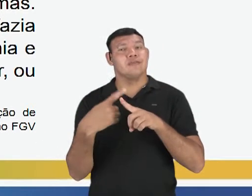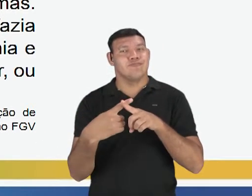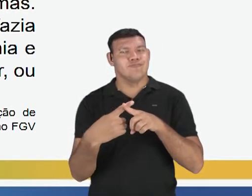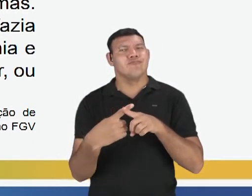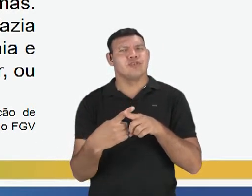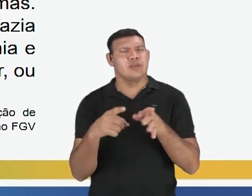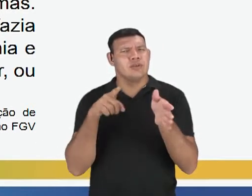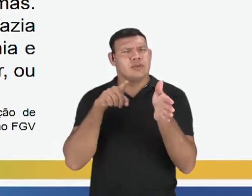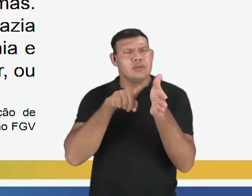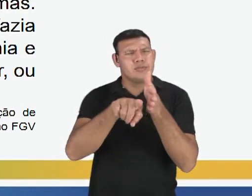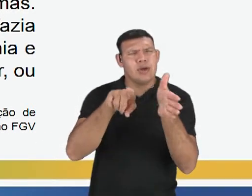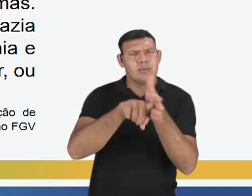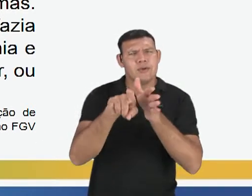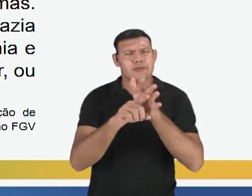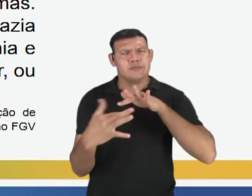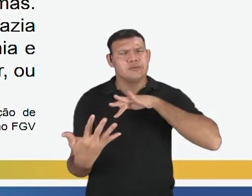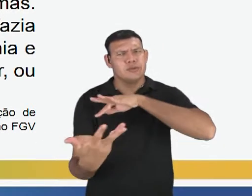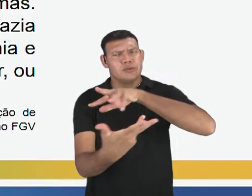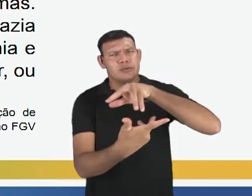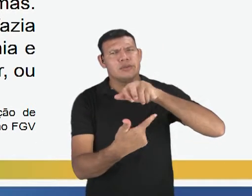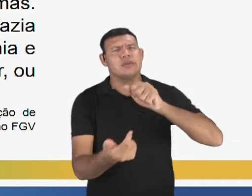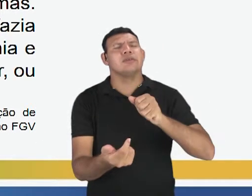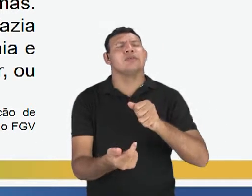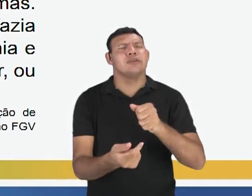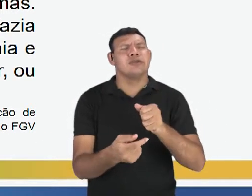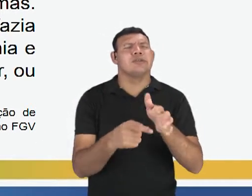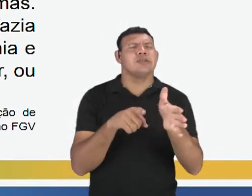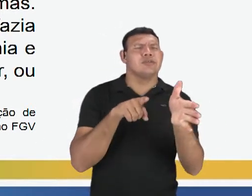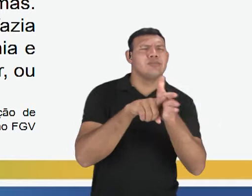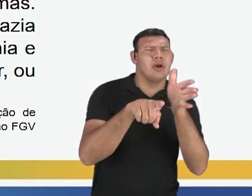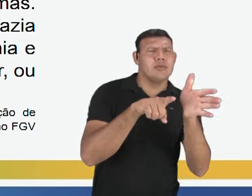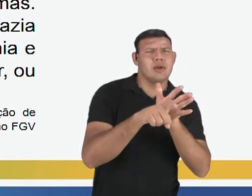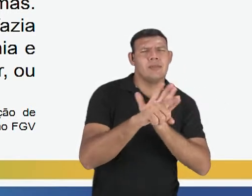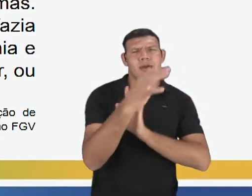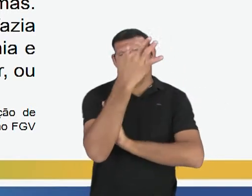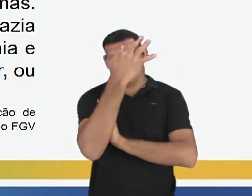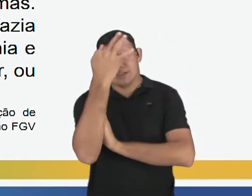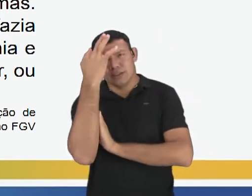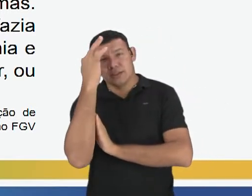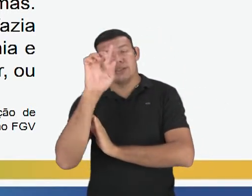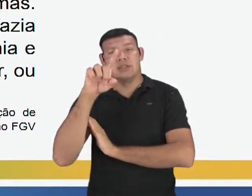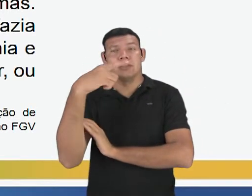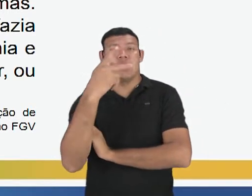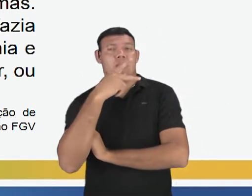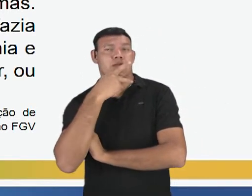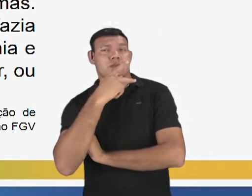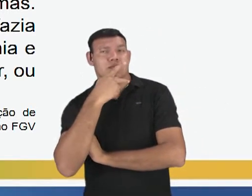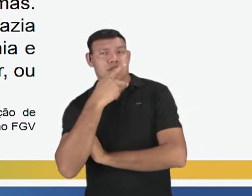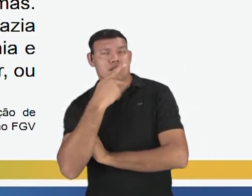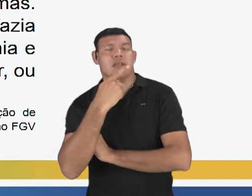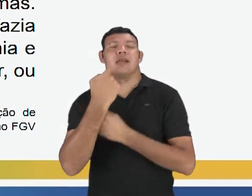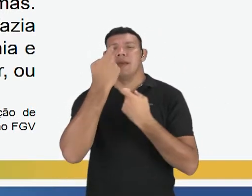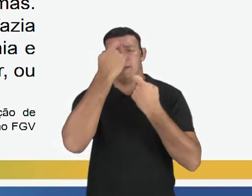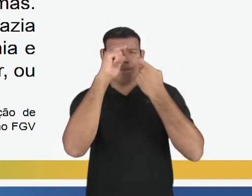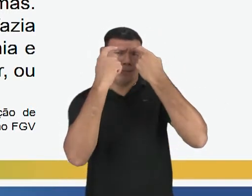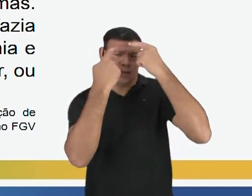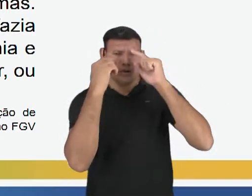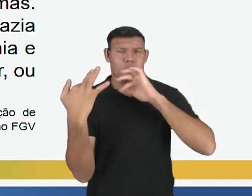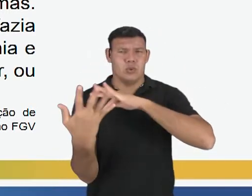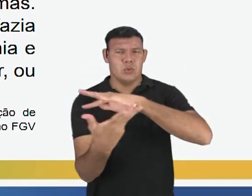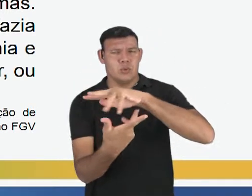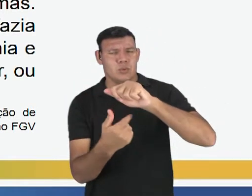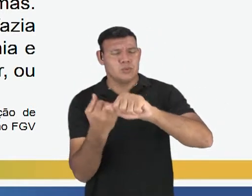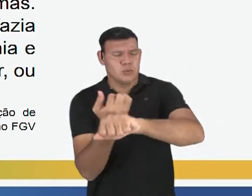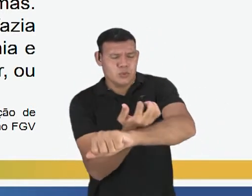aí, ele questionou o mundo, né, e tal, problematizou a filosofia, depois veio Platão, construindo as suas ideias do mundo